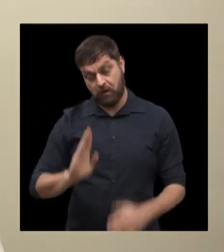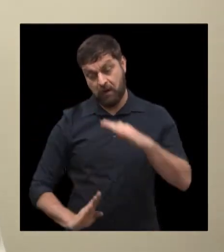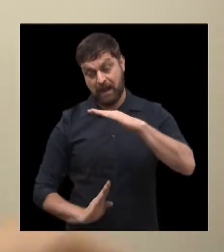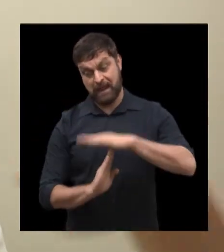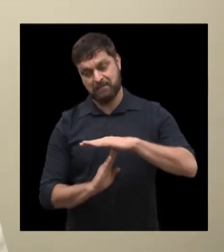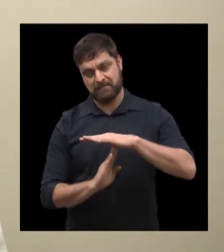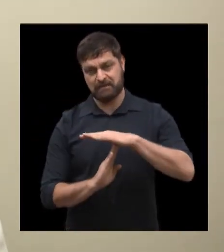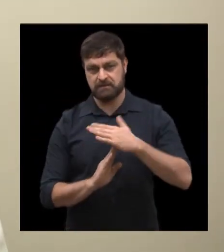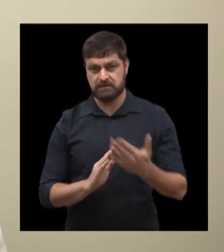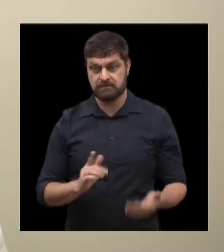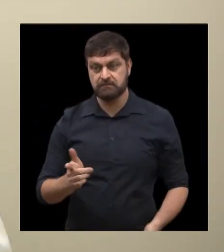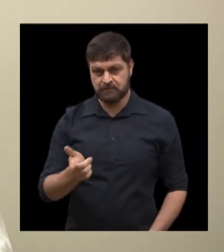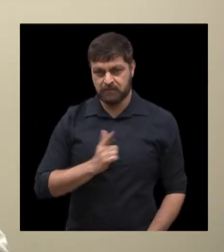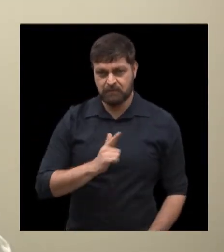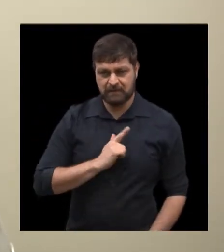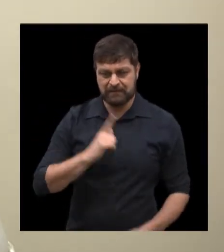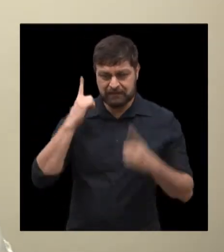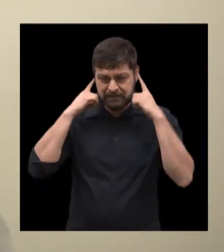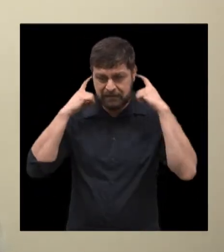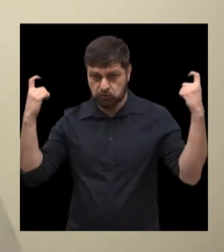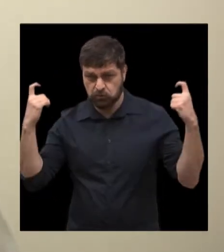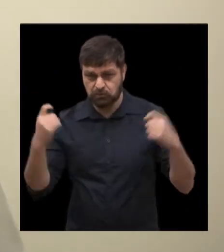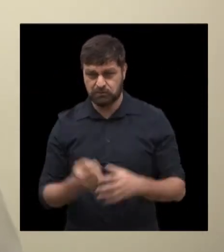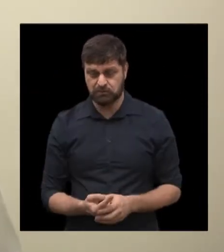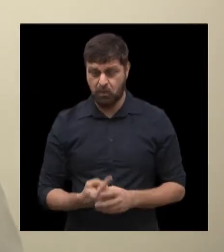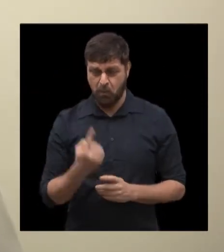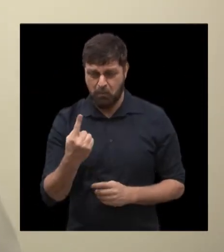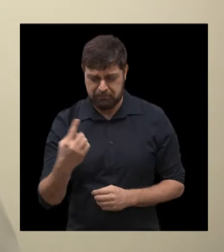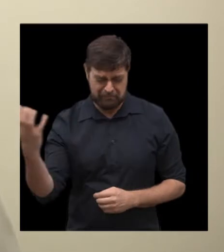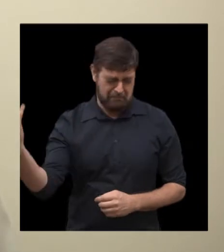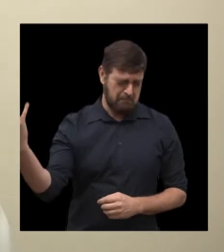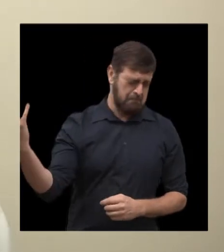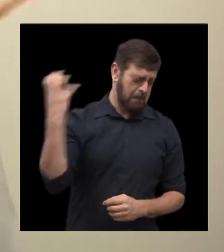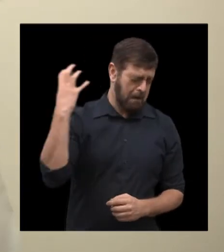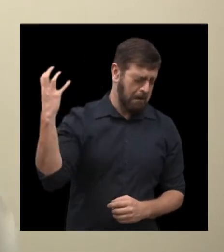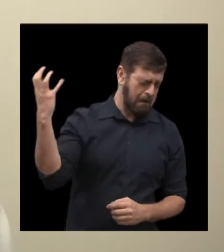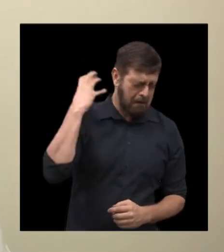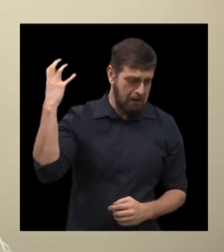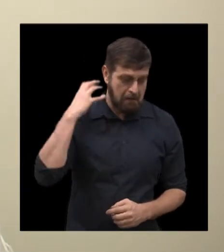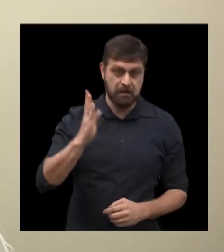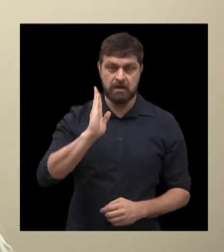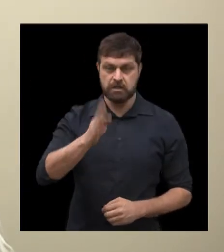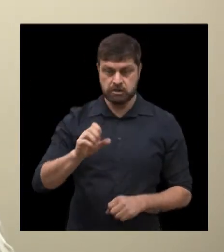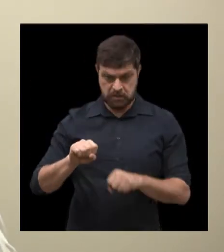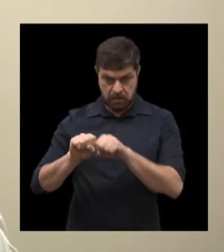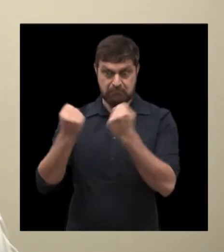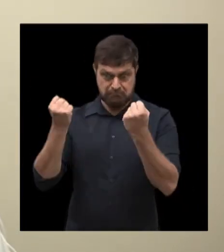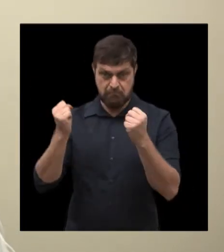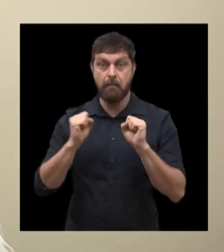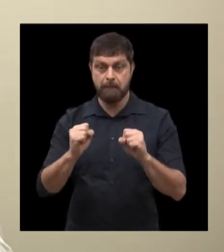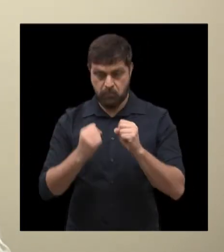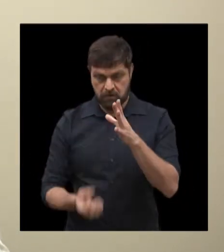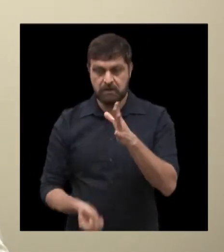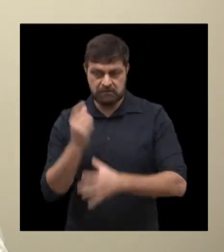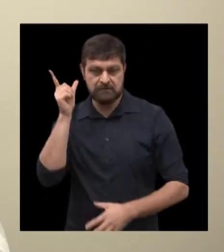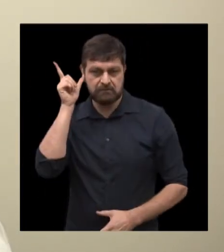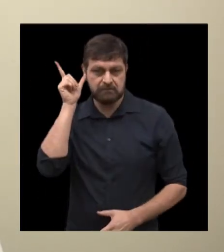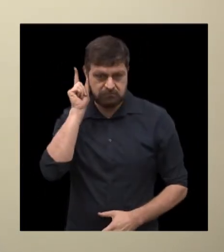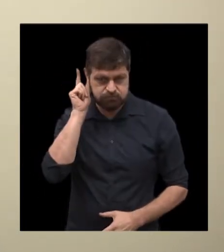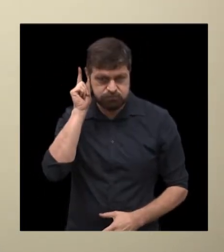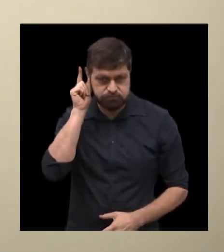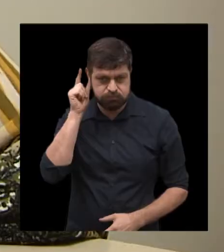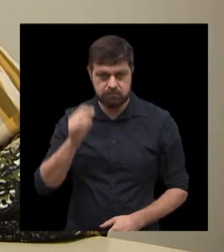minutos. E existem sons que mesmo uma única exposição, ele já pode causar uma perda auditiva imediata, que é o